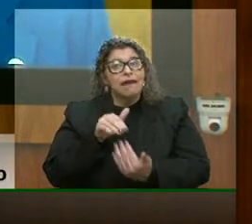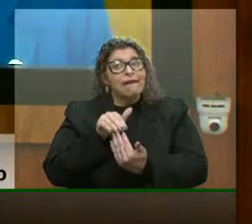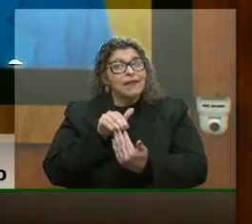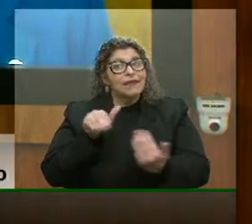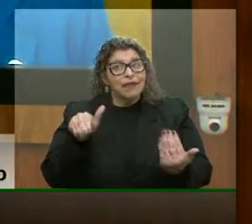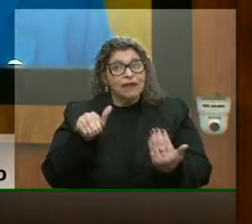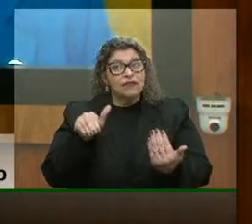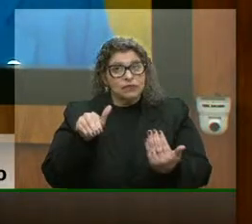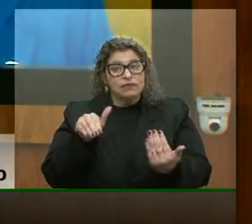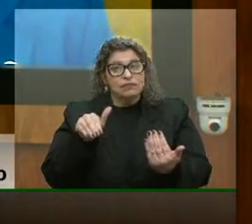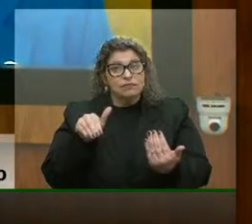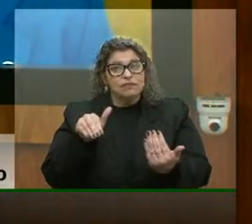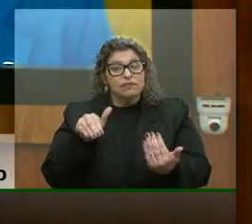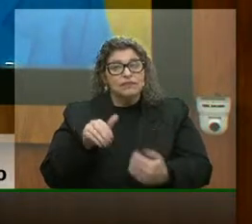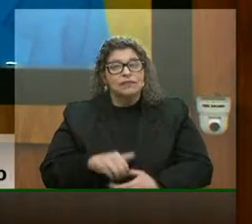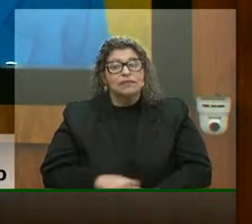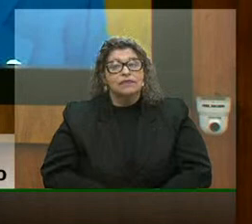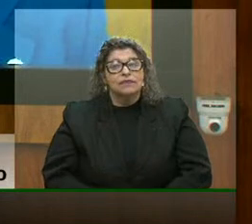o...